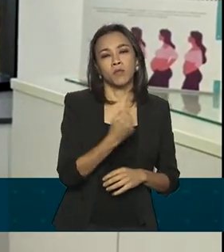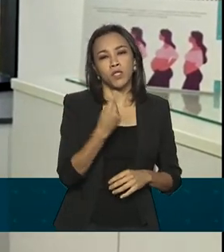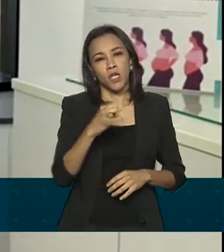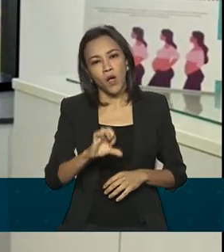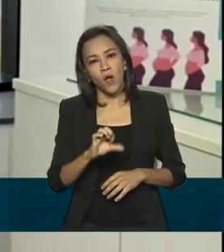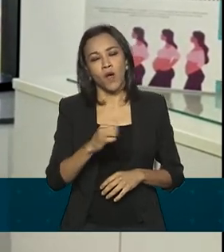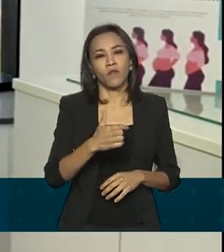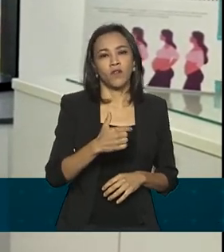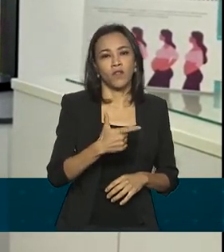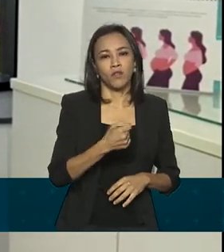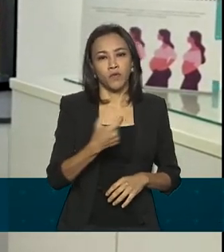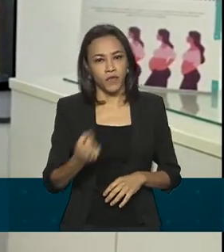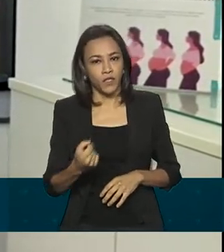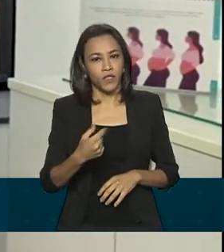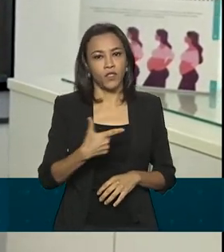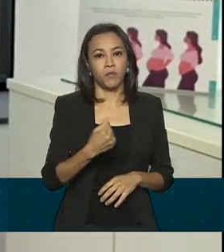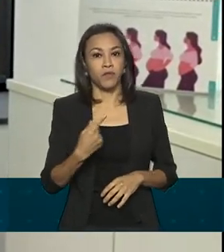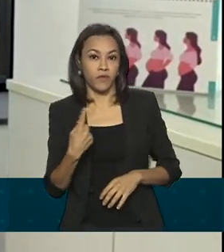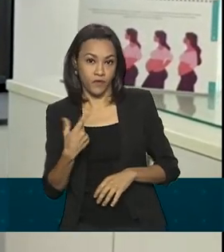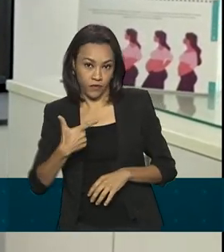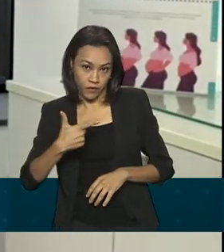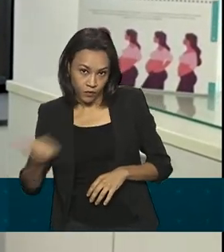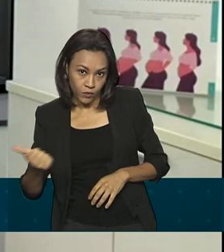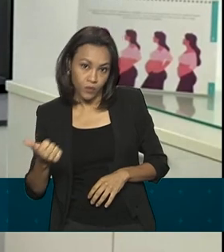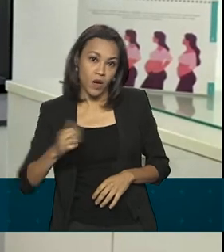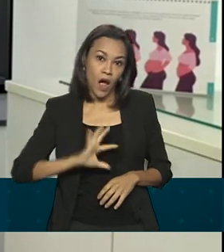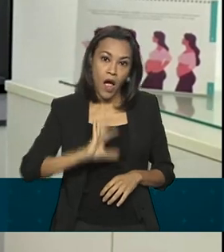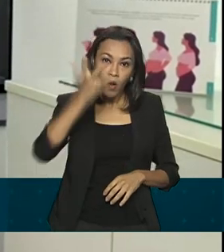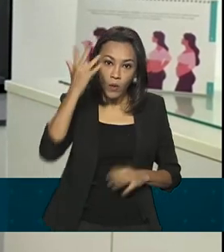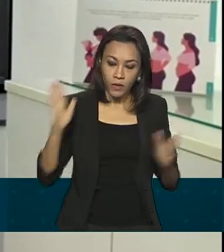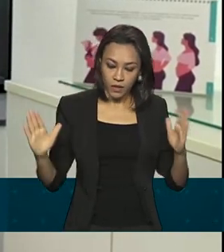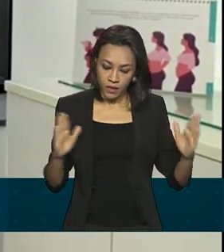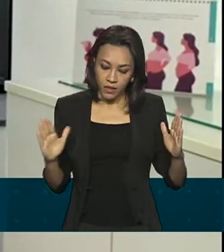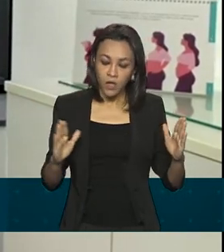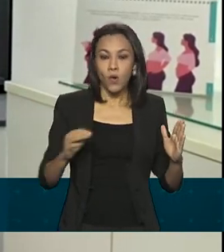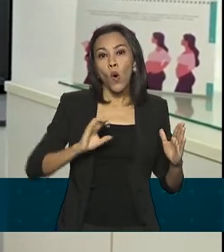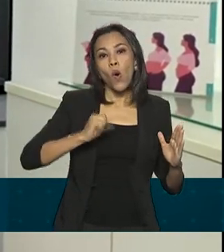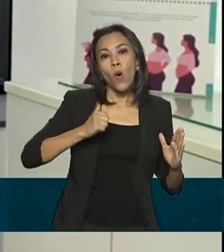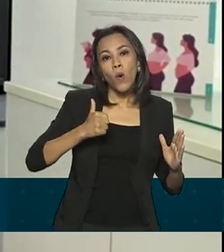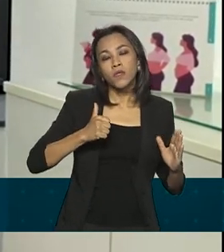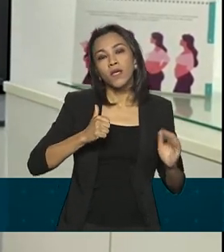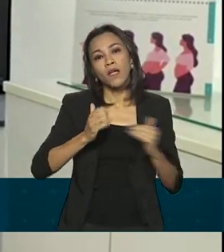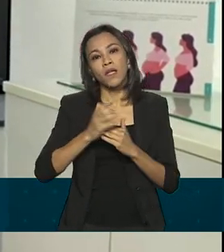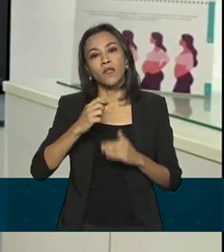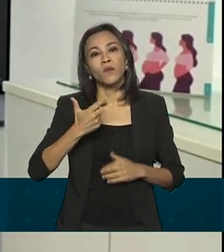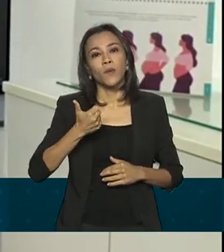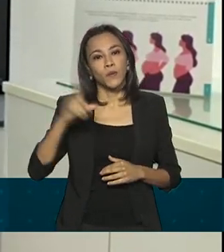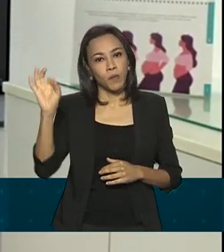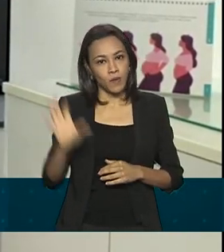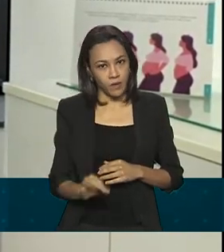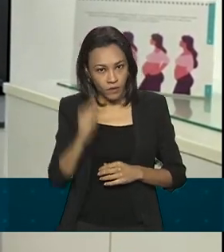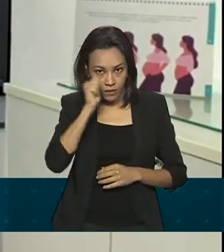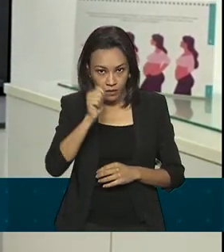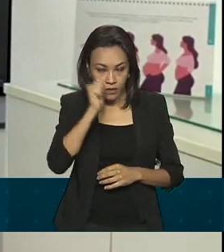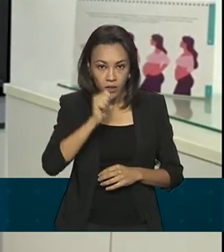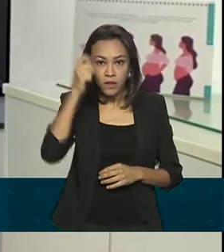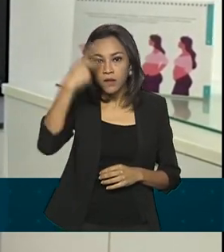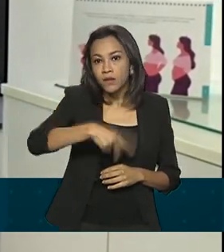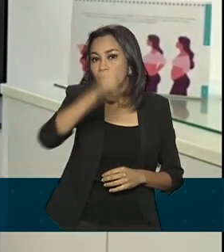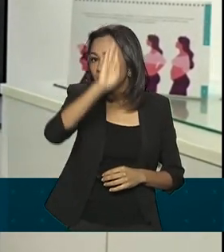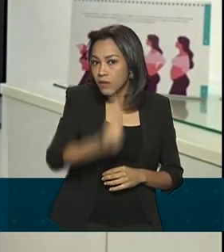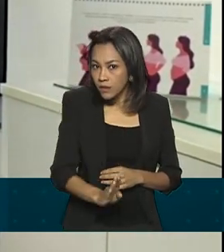2021 que a ocorrência de prematuridade tenha acometido 11 a 12% das gestantes brasileiras.